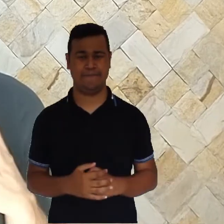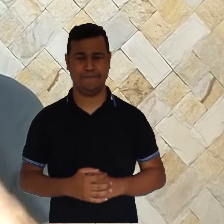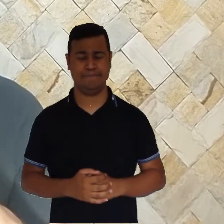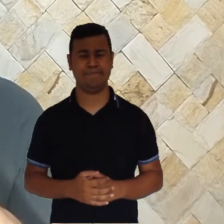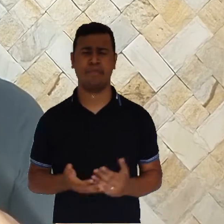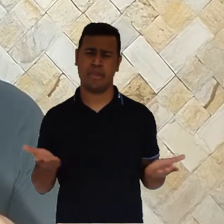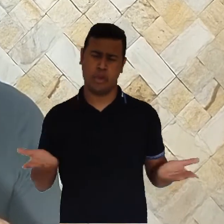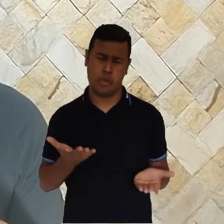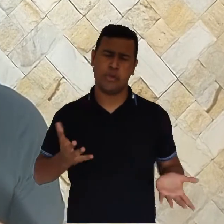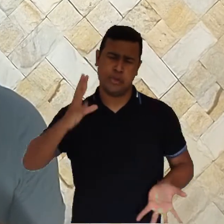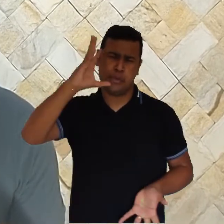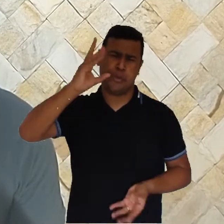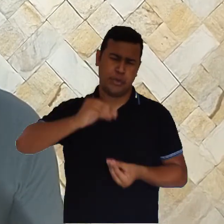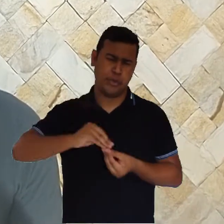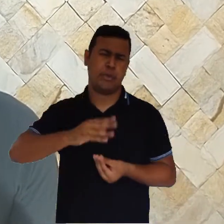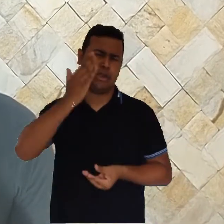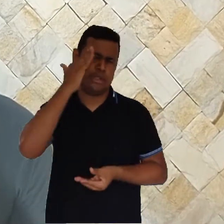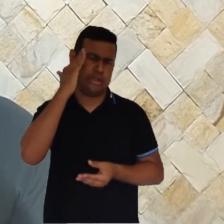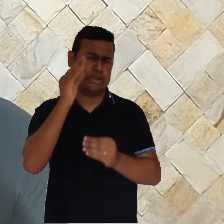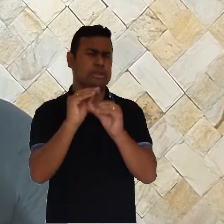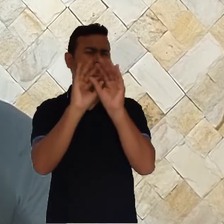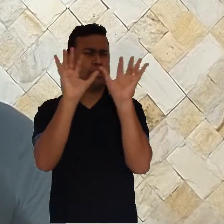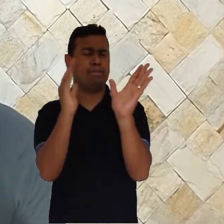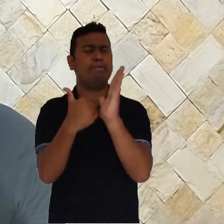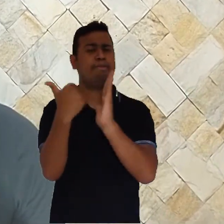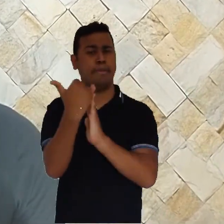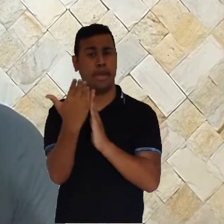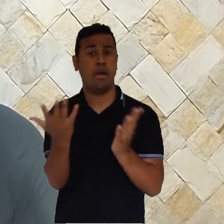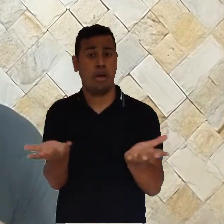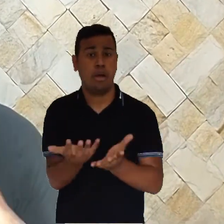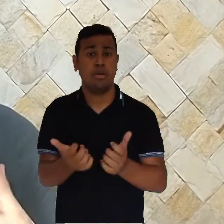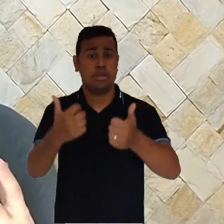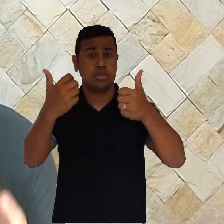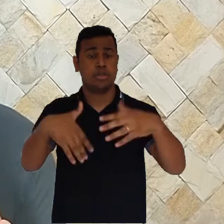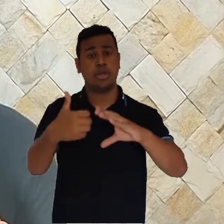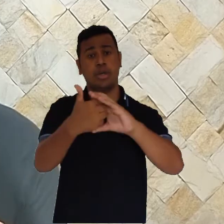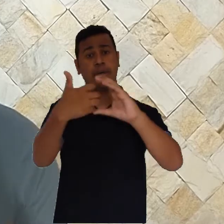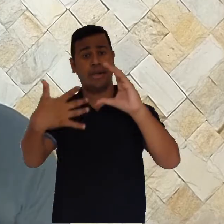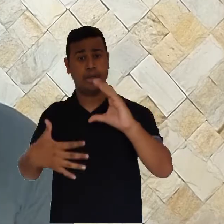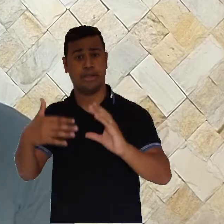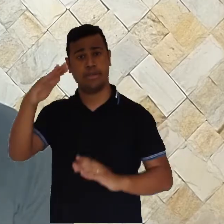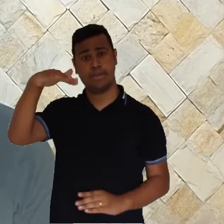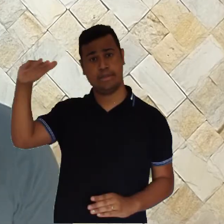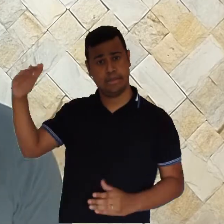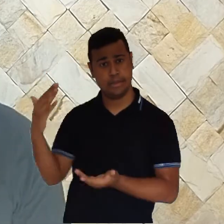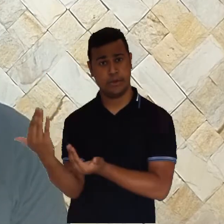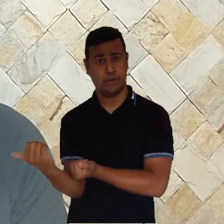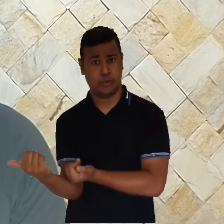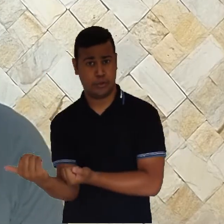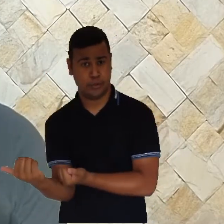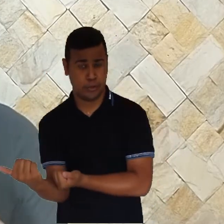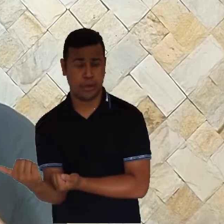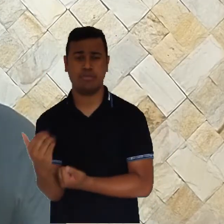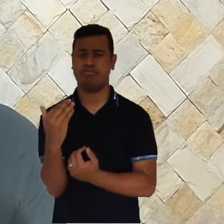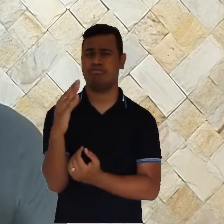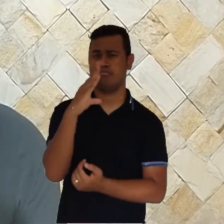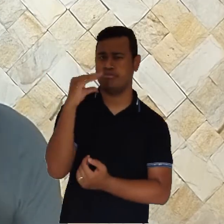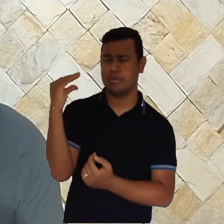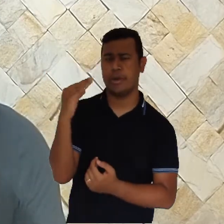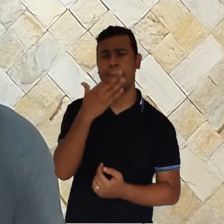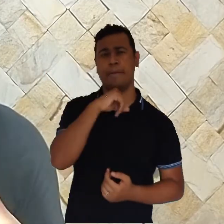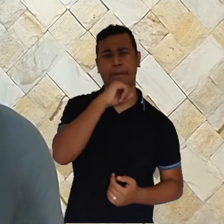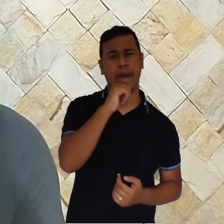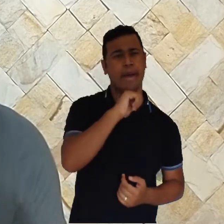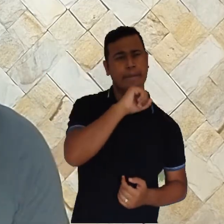compreendemos um pouco melhor o que são funções executivas, vamos falar um pouco sobre características da adolescência e de como os pais,